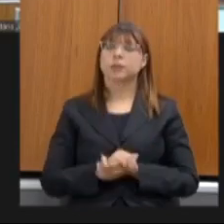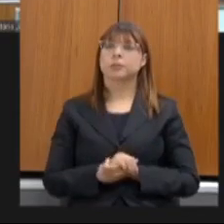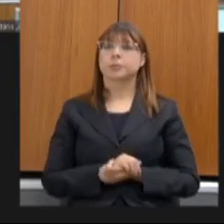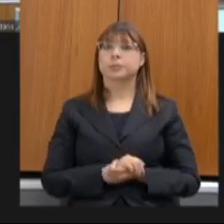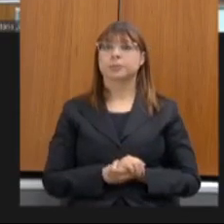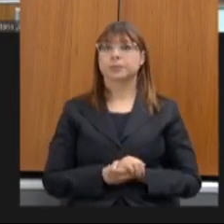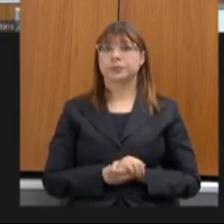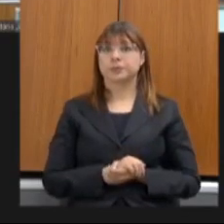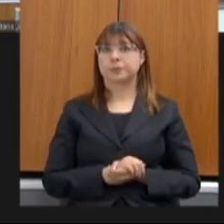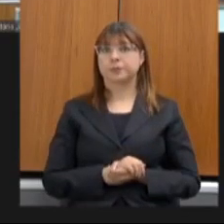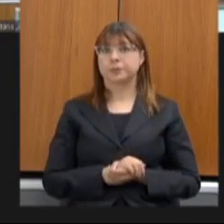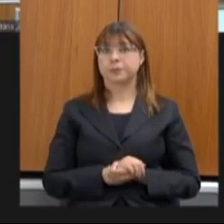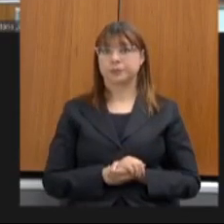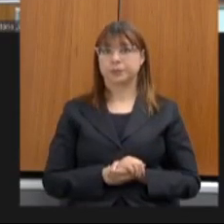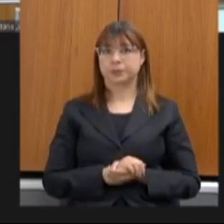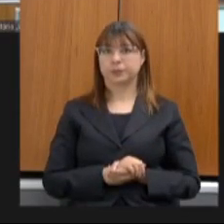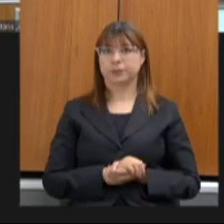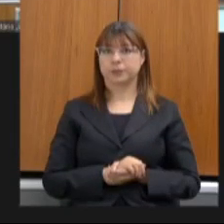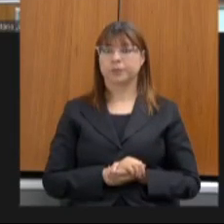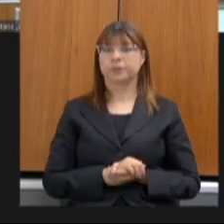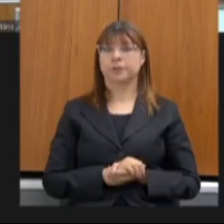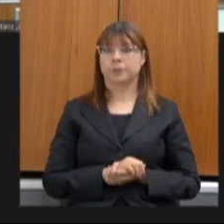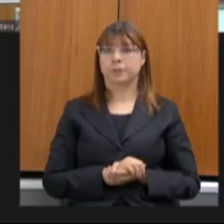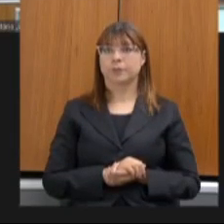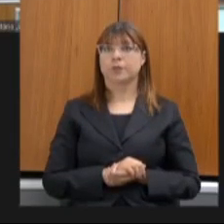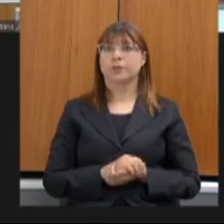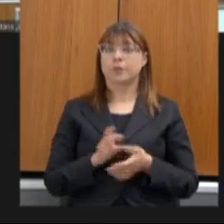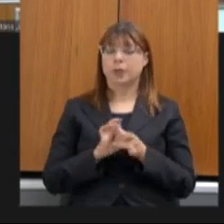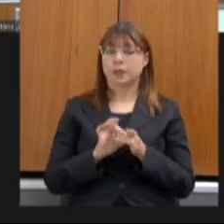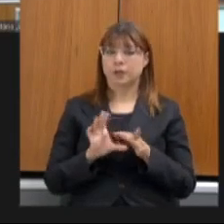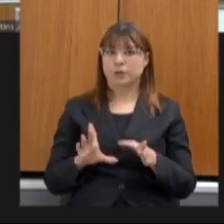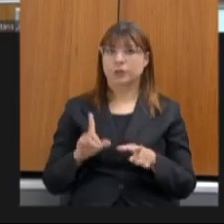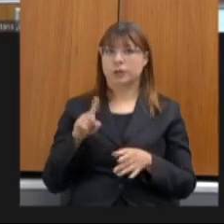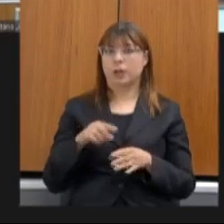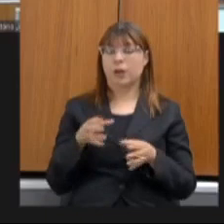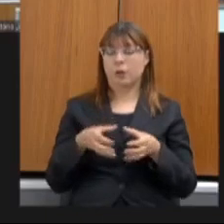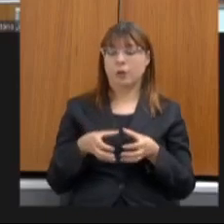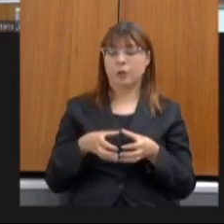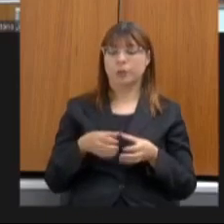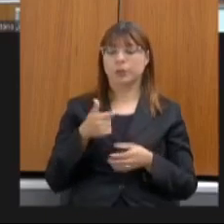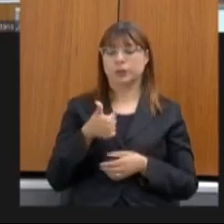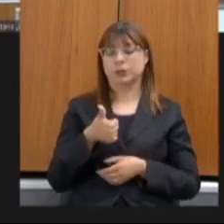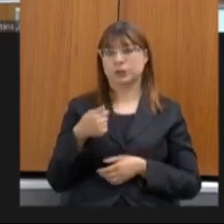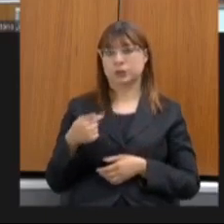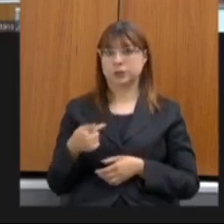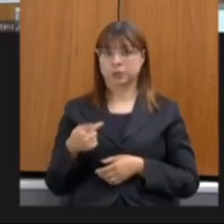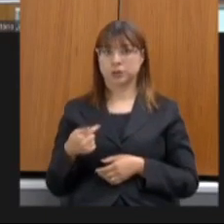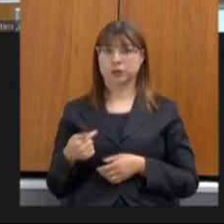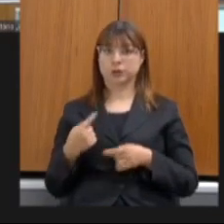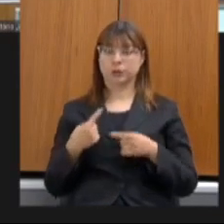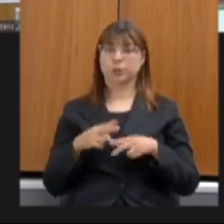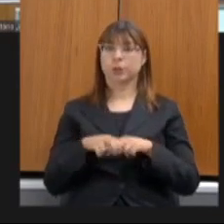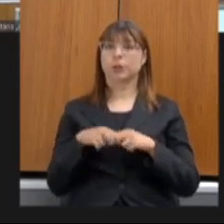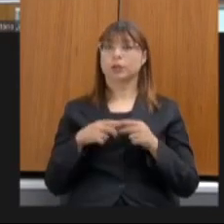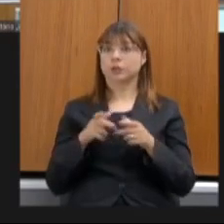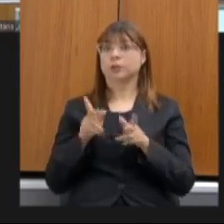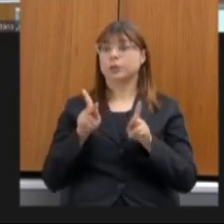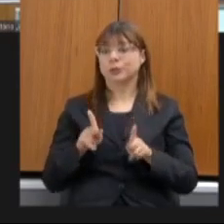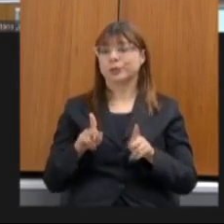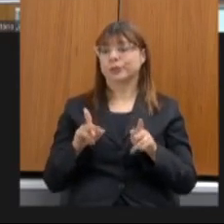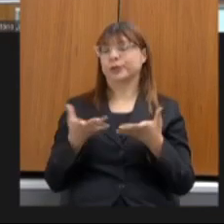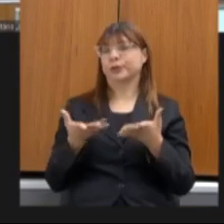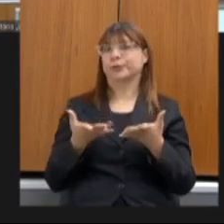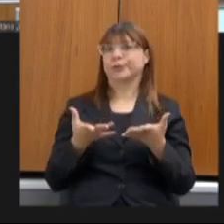de liderado por cometer na nos segmentos da deliberação do comitê 17 daqueles setores que mais sofreram com a